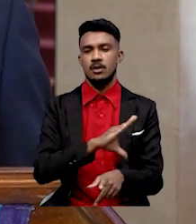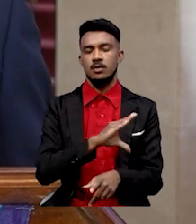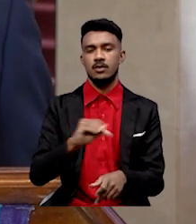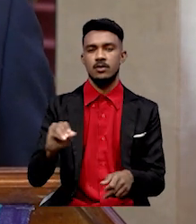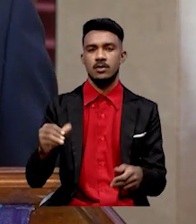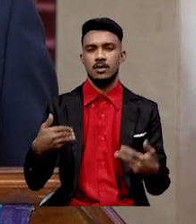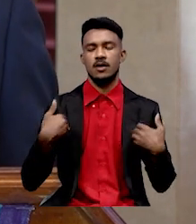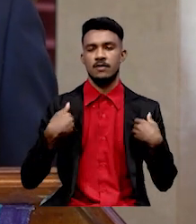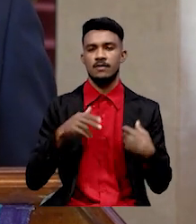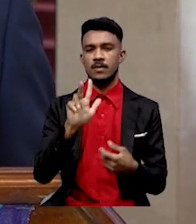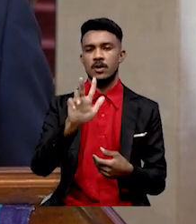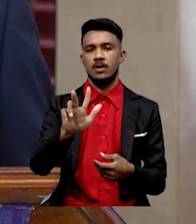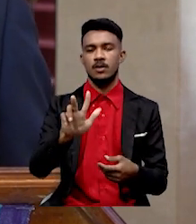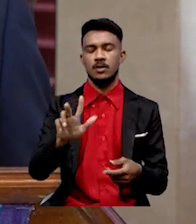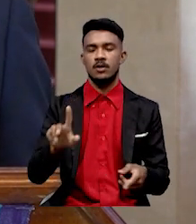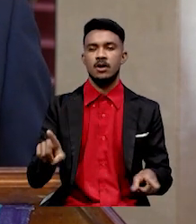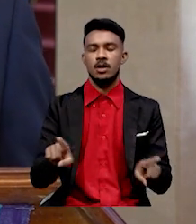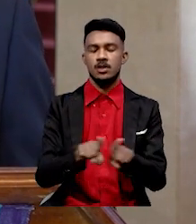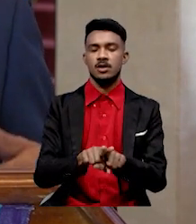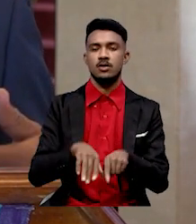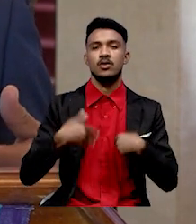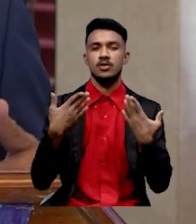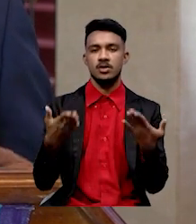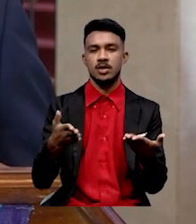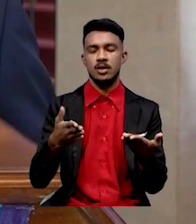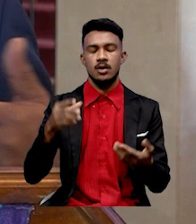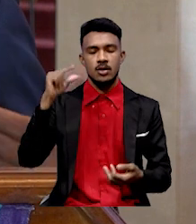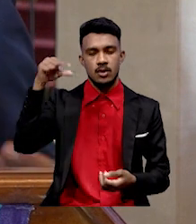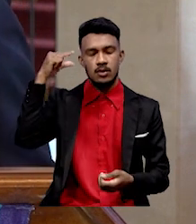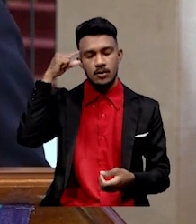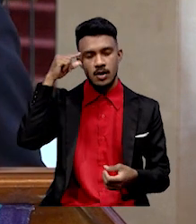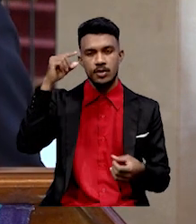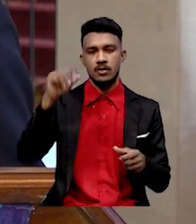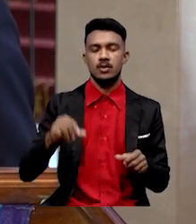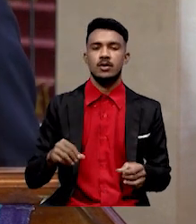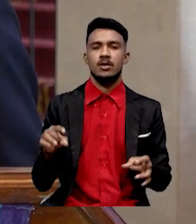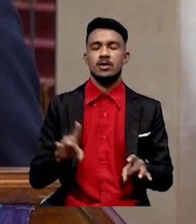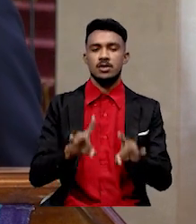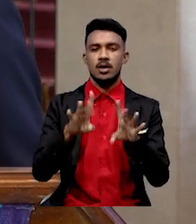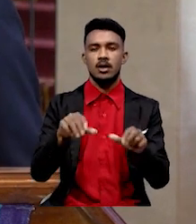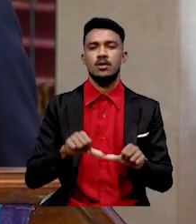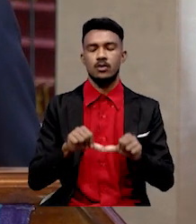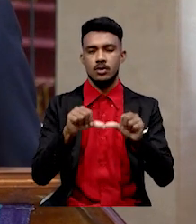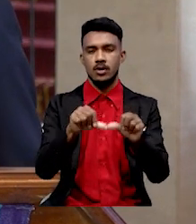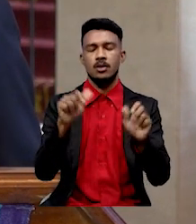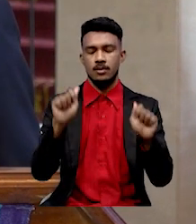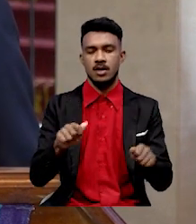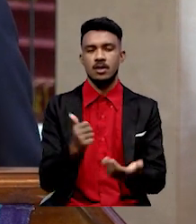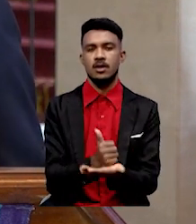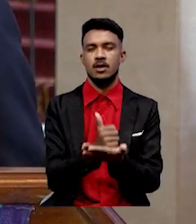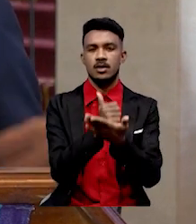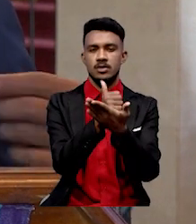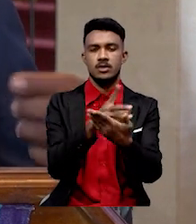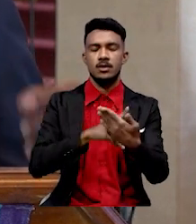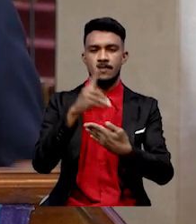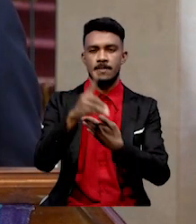tolo, mas o insato governo, o justo do governo Austrália, continuação, boa vontade, atu, ajuda hoje a desenvolver, em